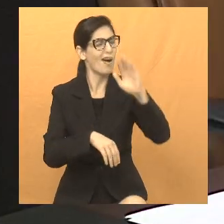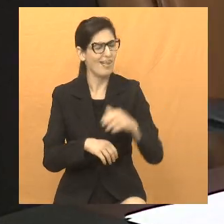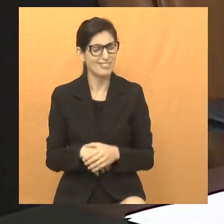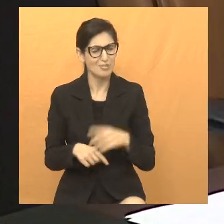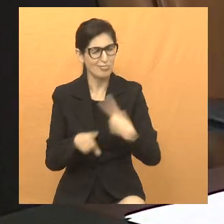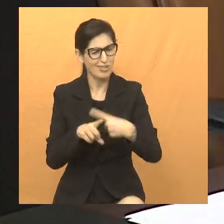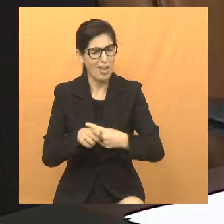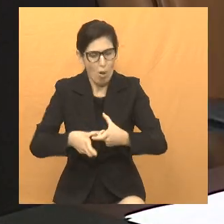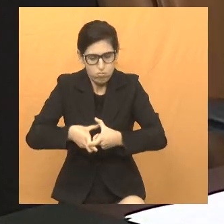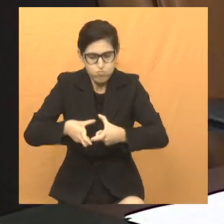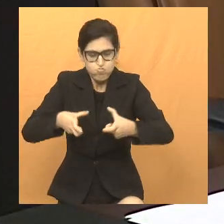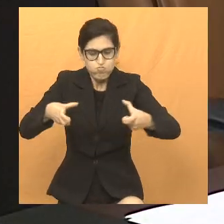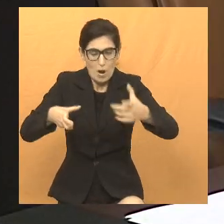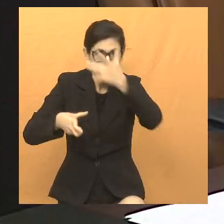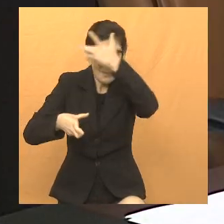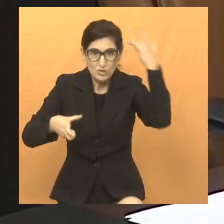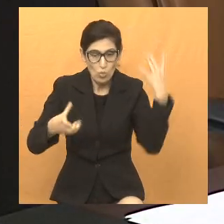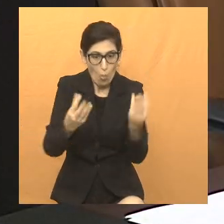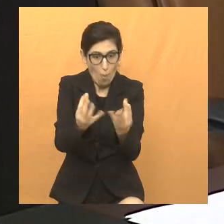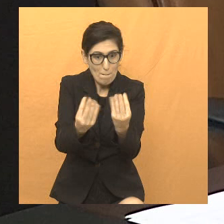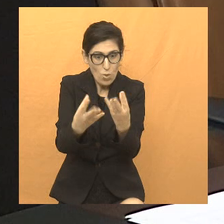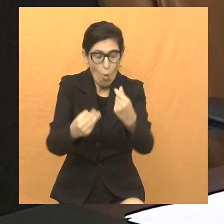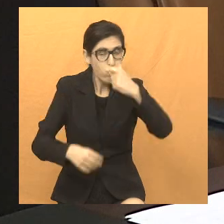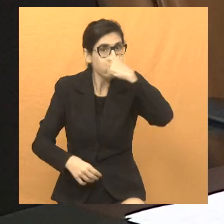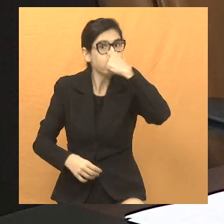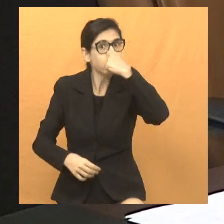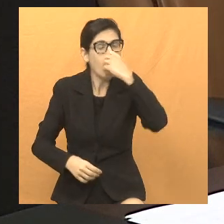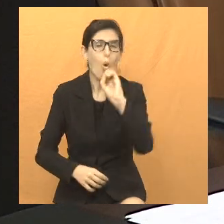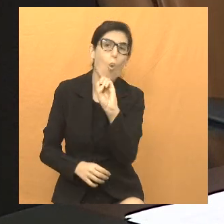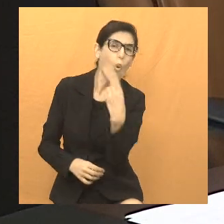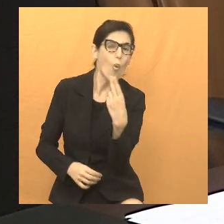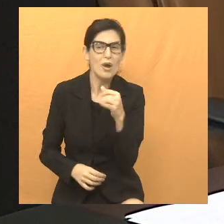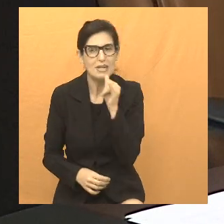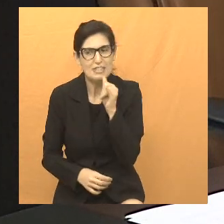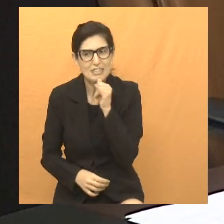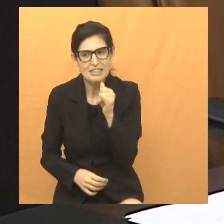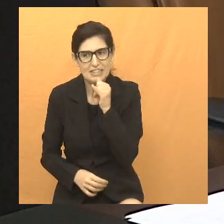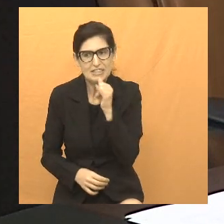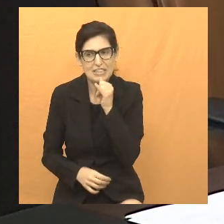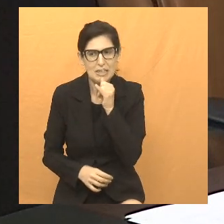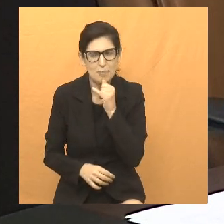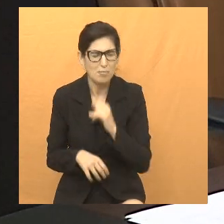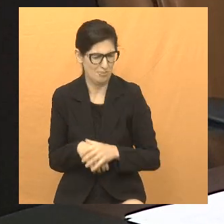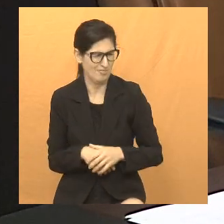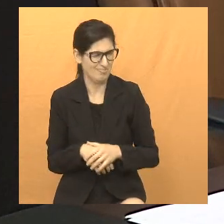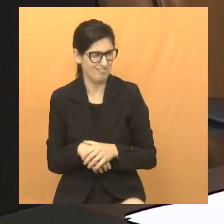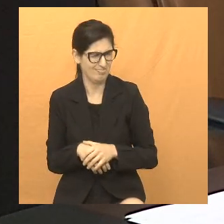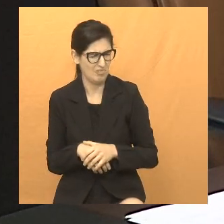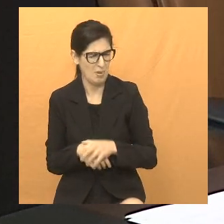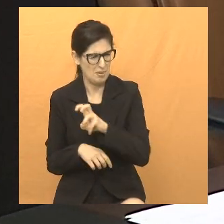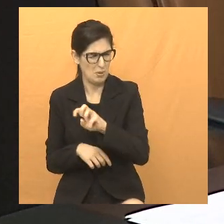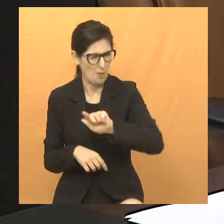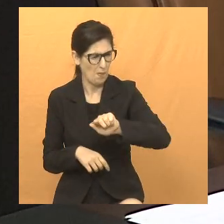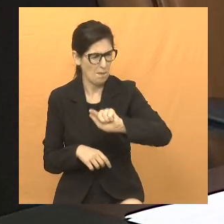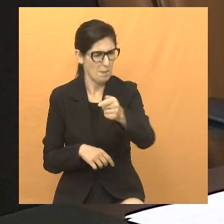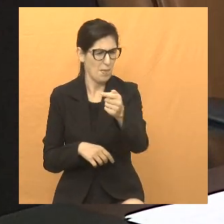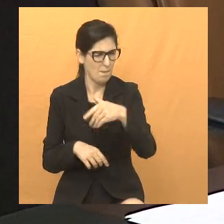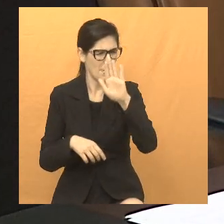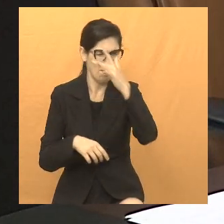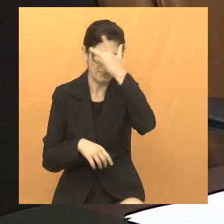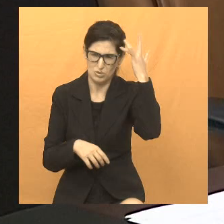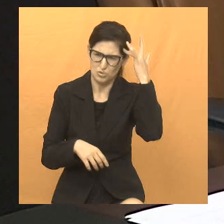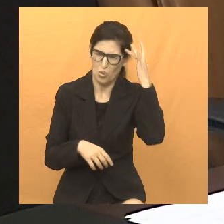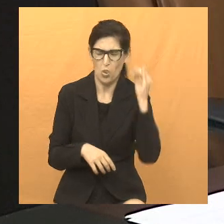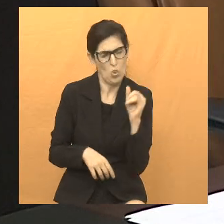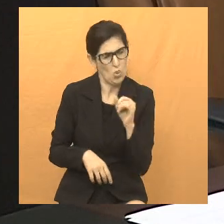população? Ou esse povo, que tem mais de 5.000 consultas a mais, estava em algum convênio, saiu de alguma